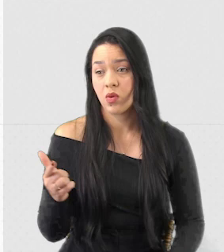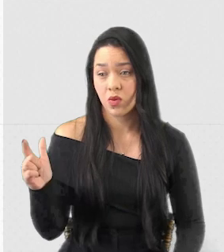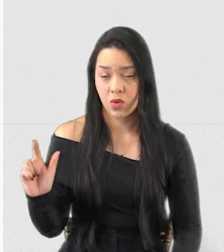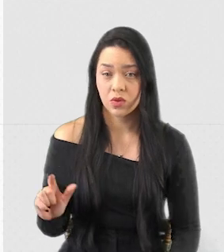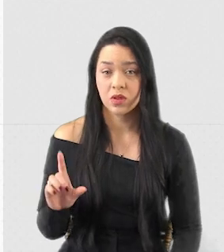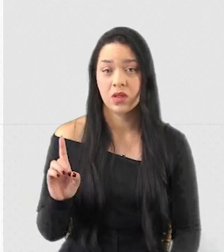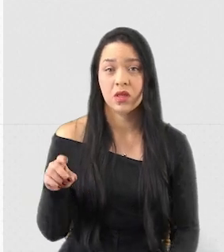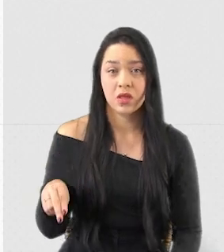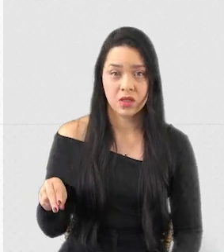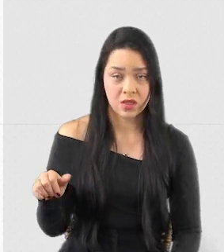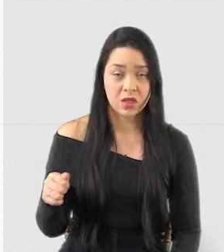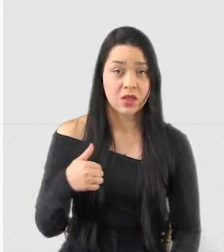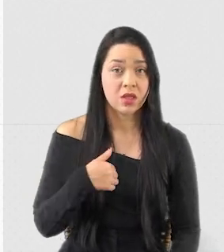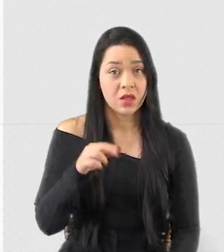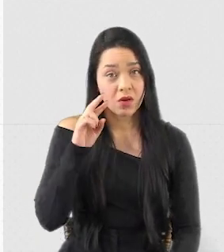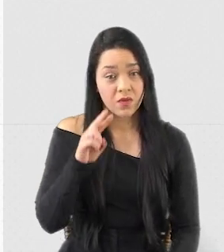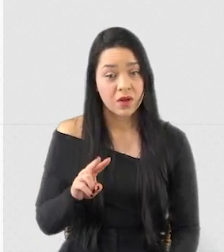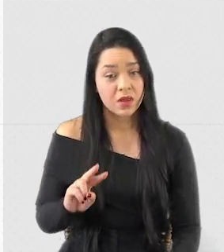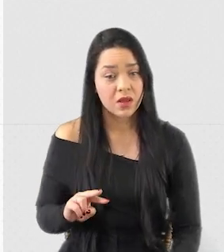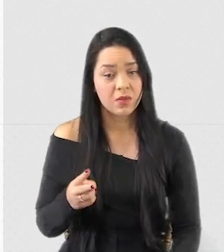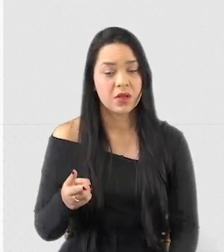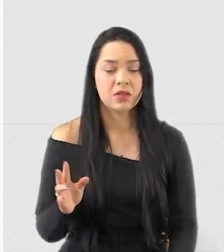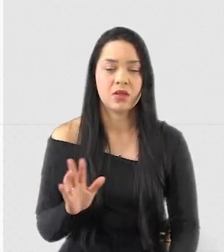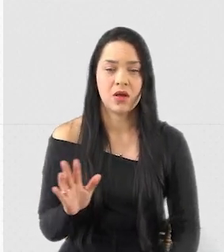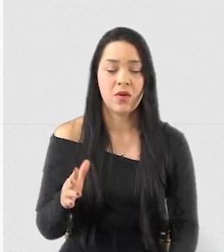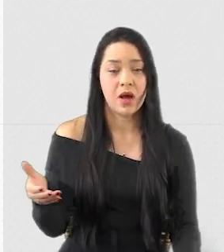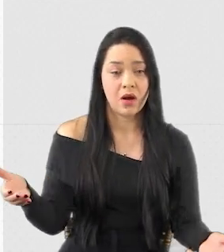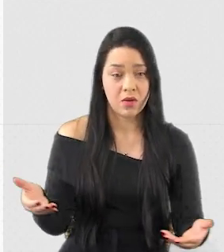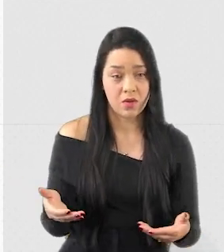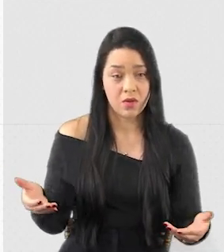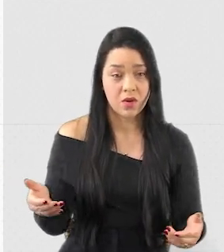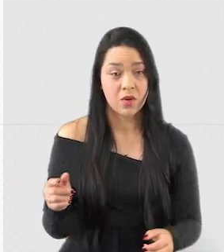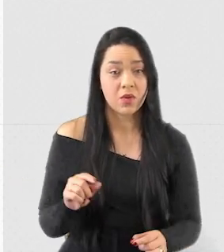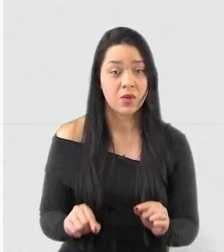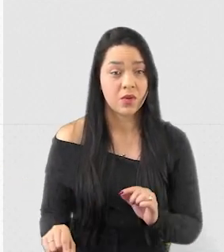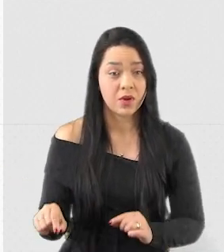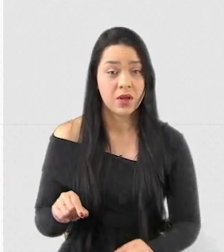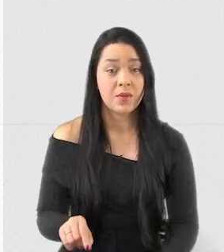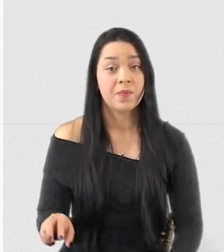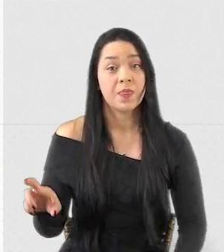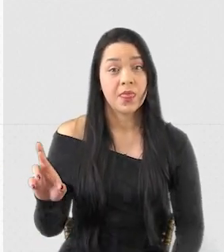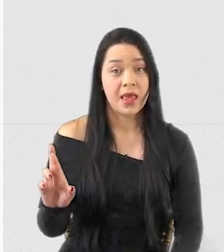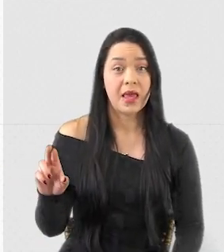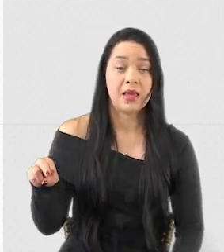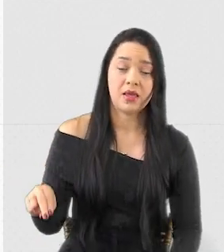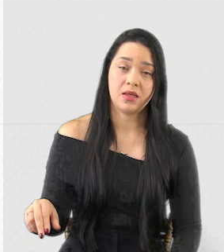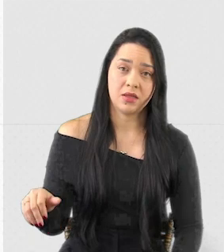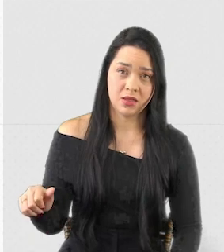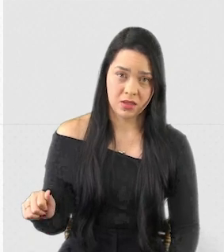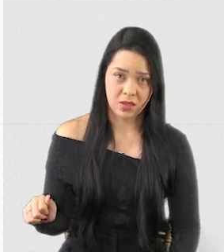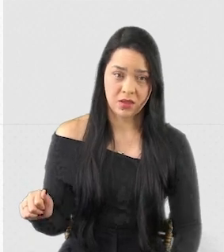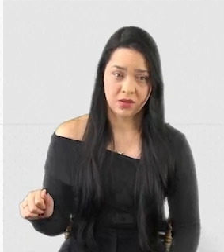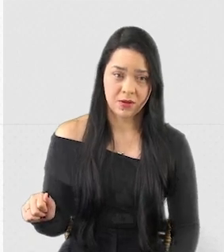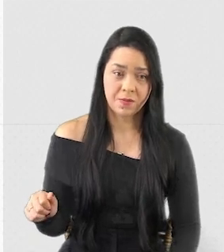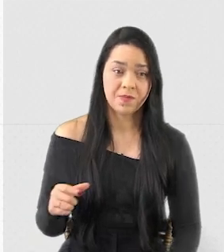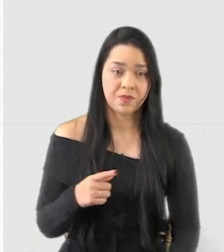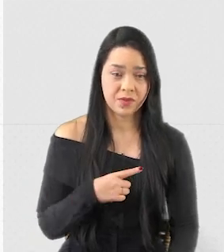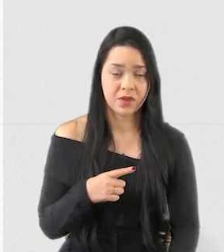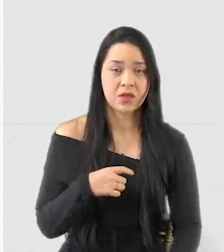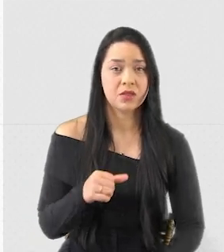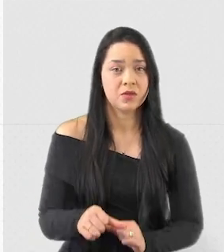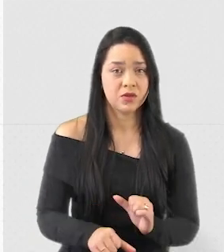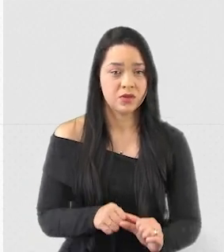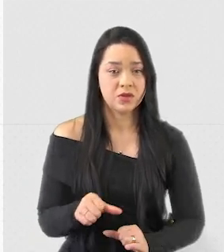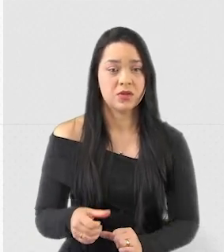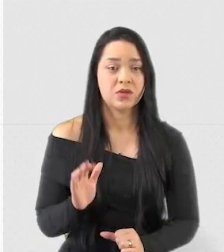molécula de DNA como eu vi lá na duplicação. Eu estou produzindo agora uma molécula de RNA, tá? Tendo essas